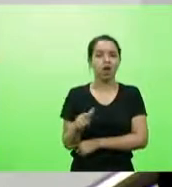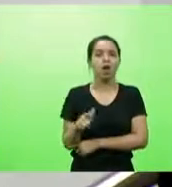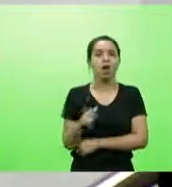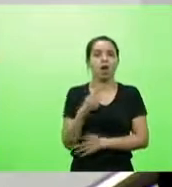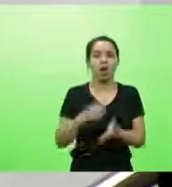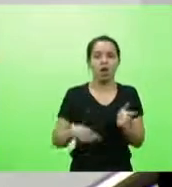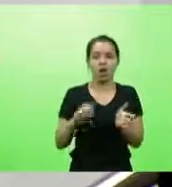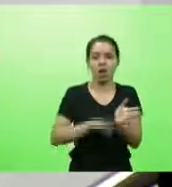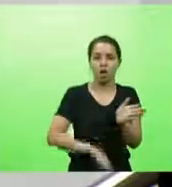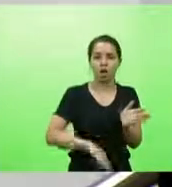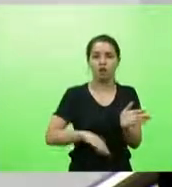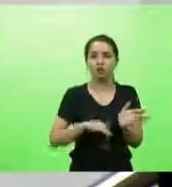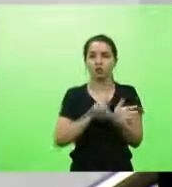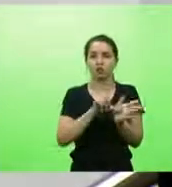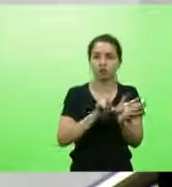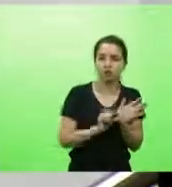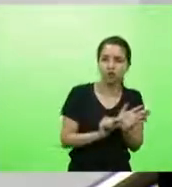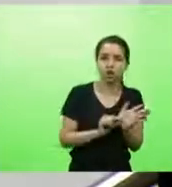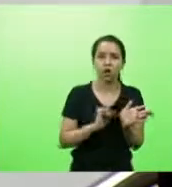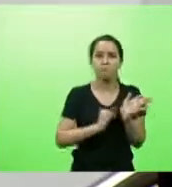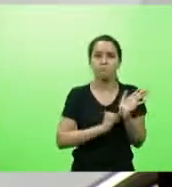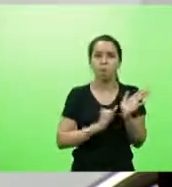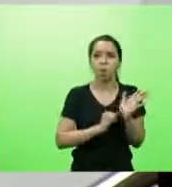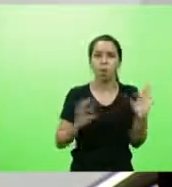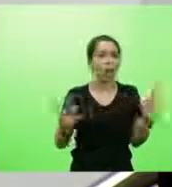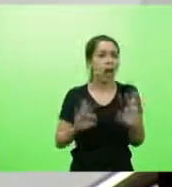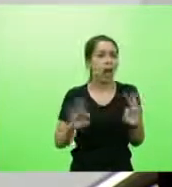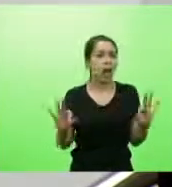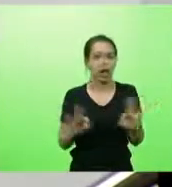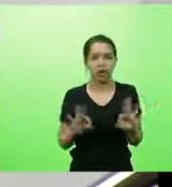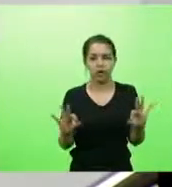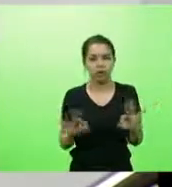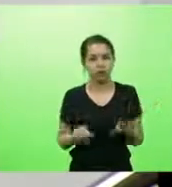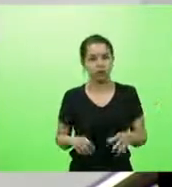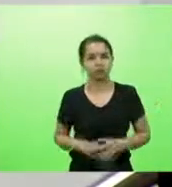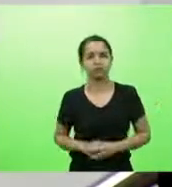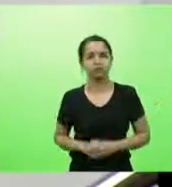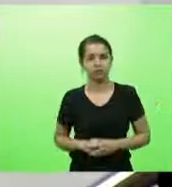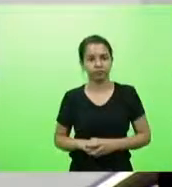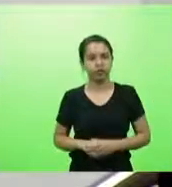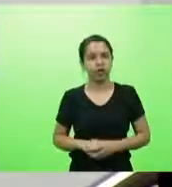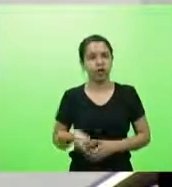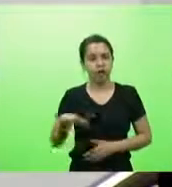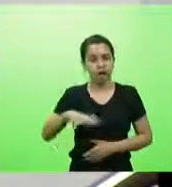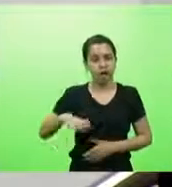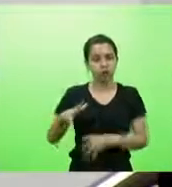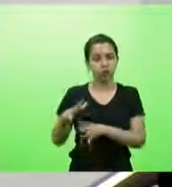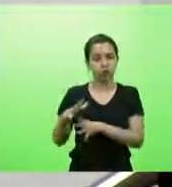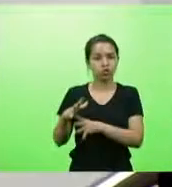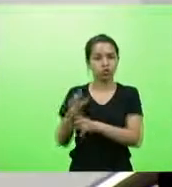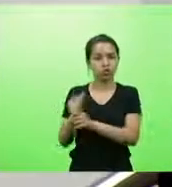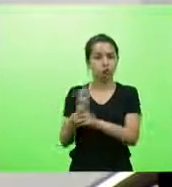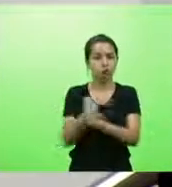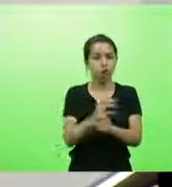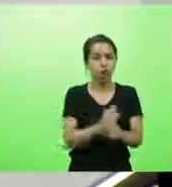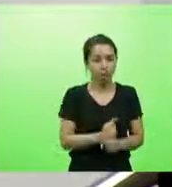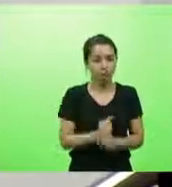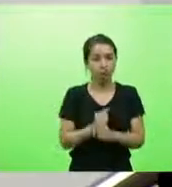temos reduções de impostos, nada disso. Na verdade, a própria soma, o